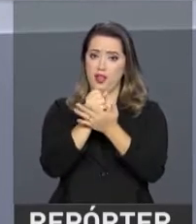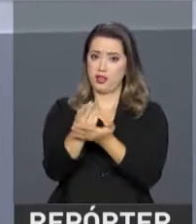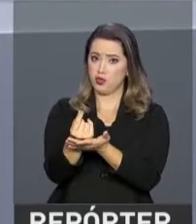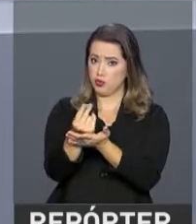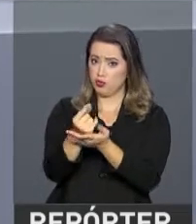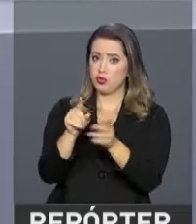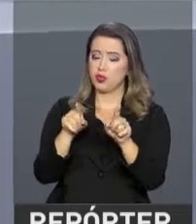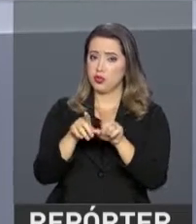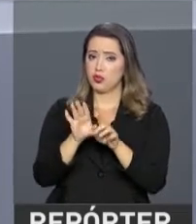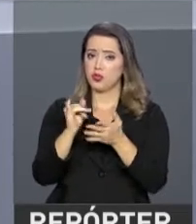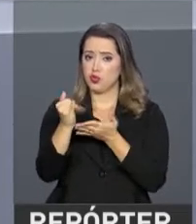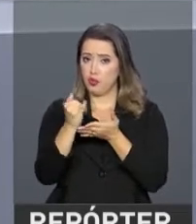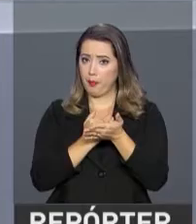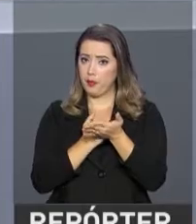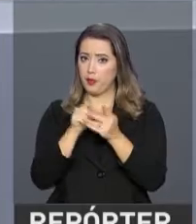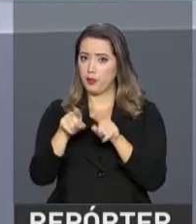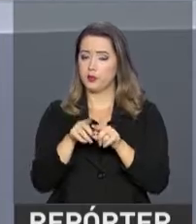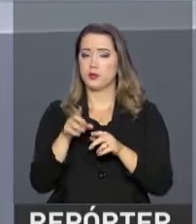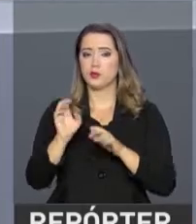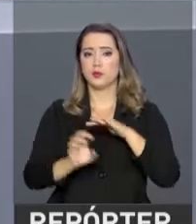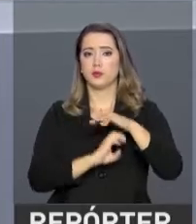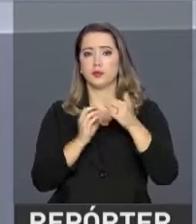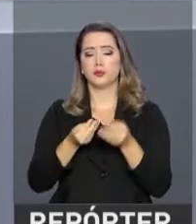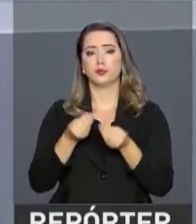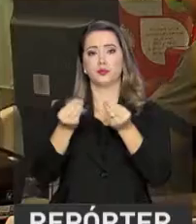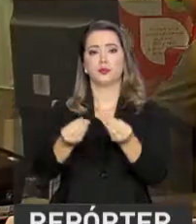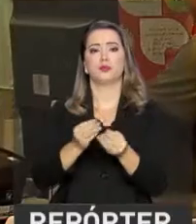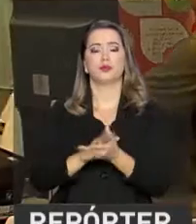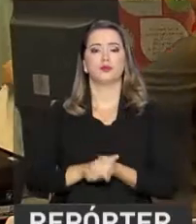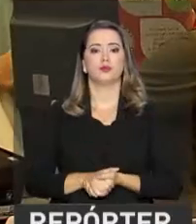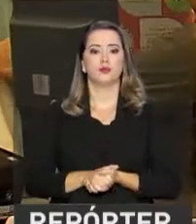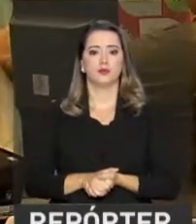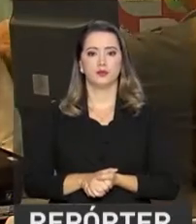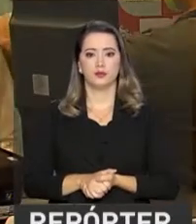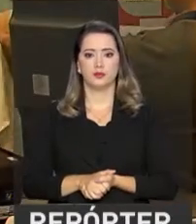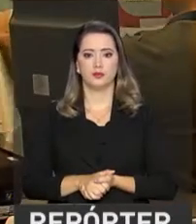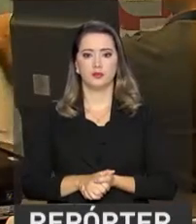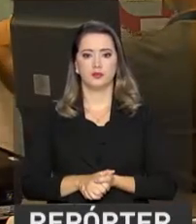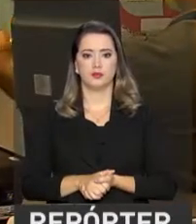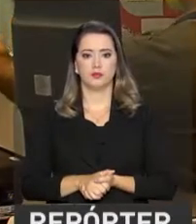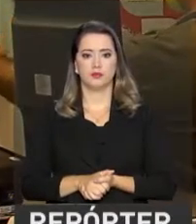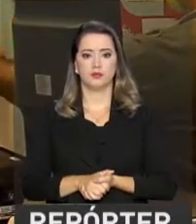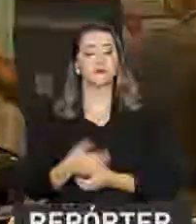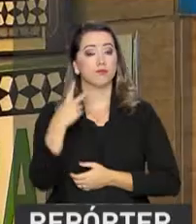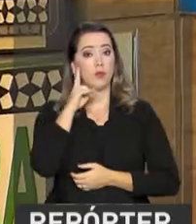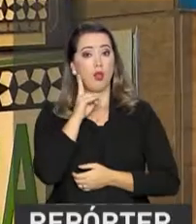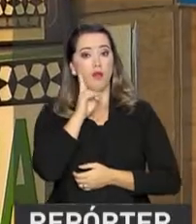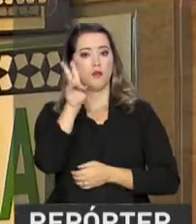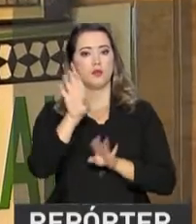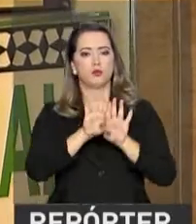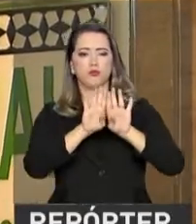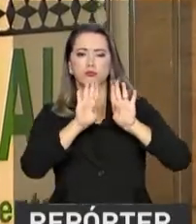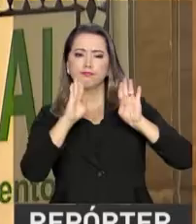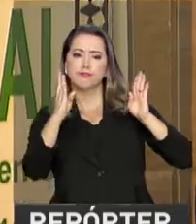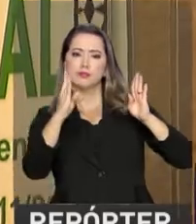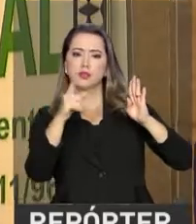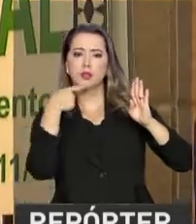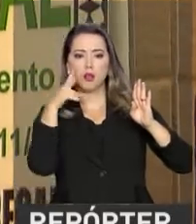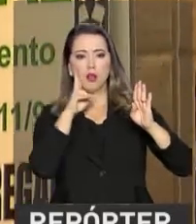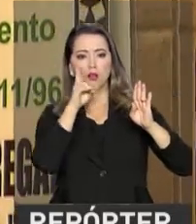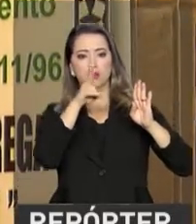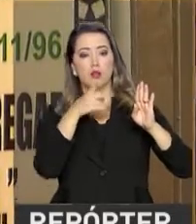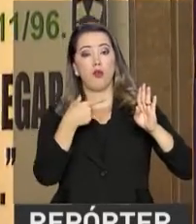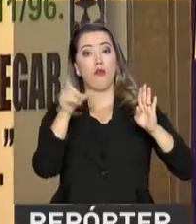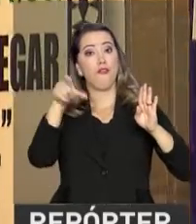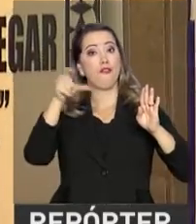tributários as empresas que concedem o benefício na porta do restaurante a indicação aqui o